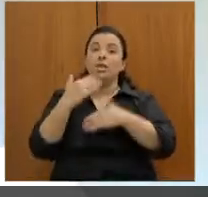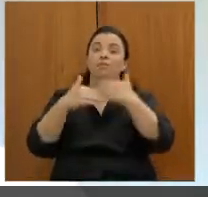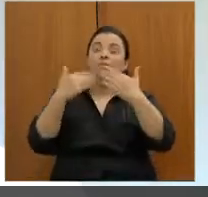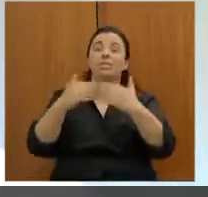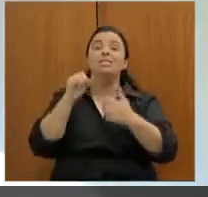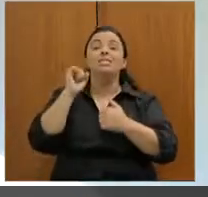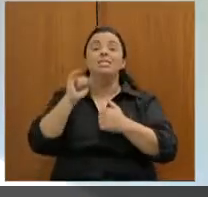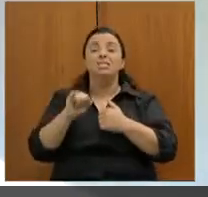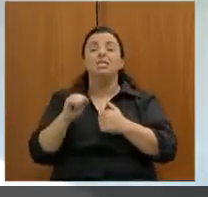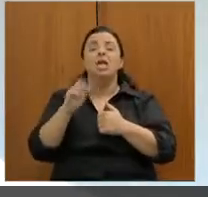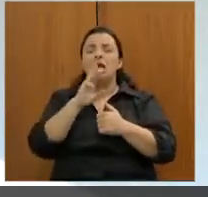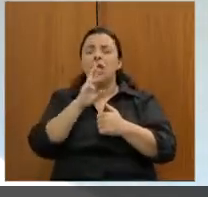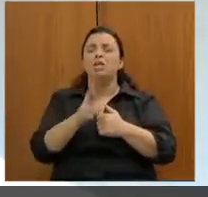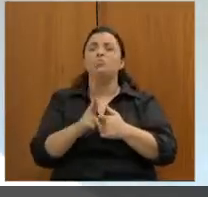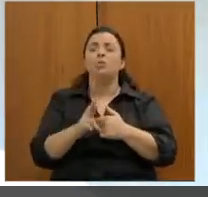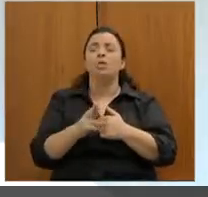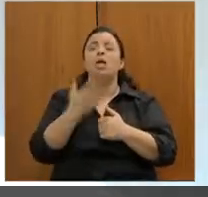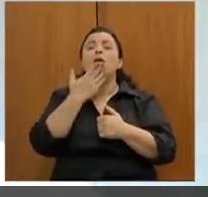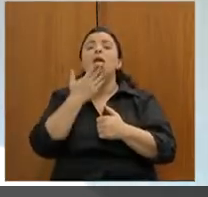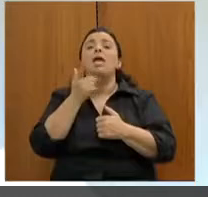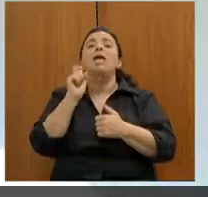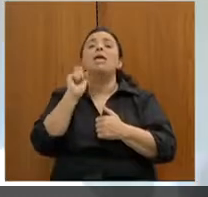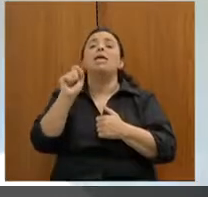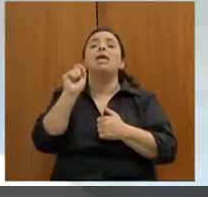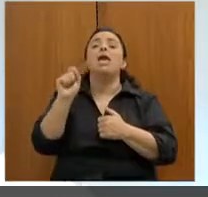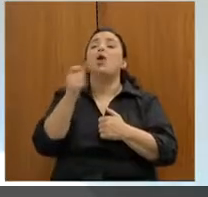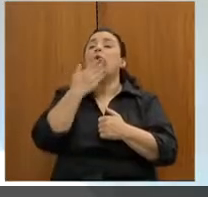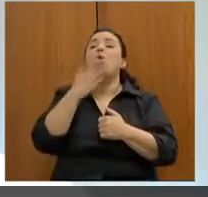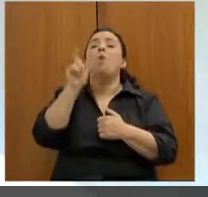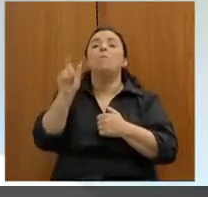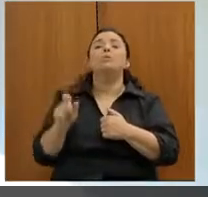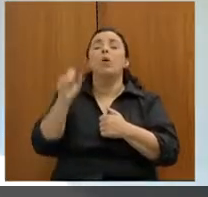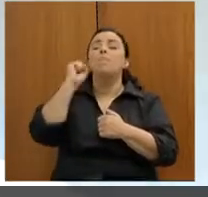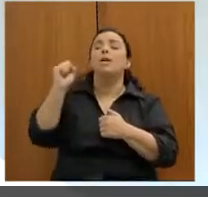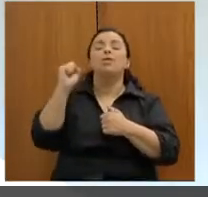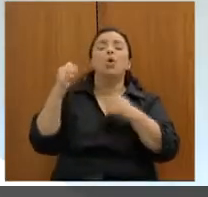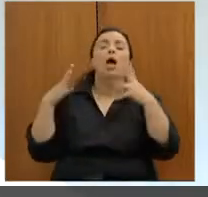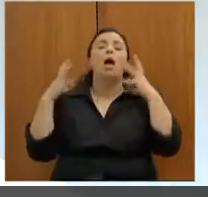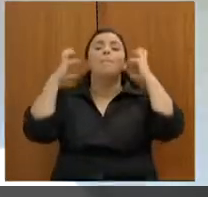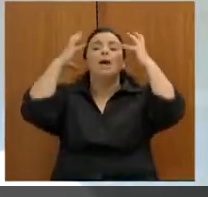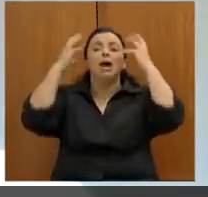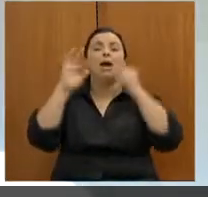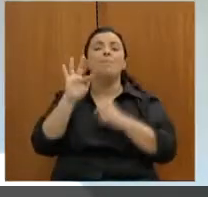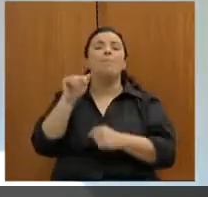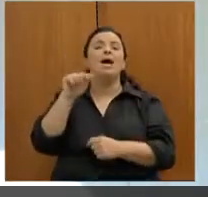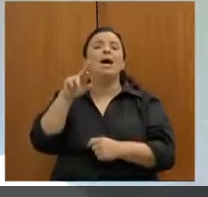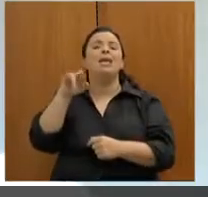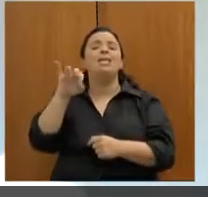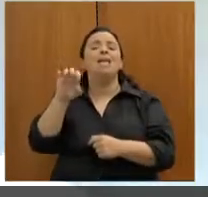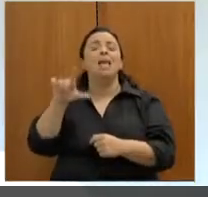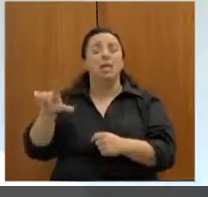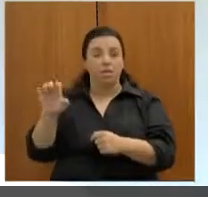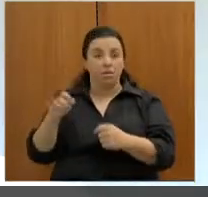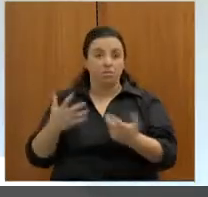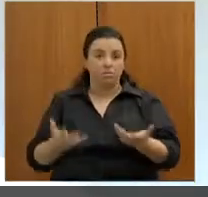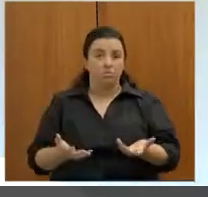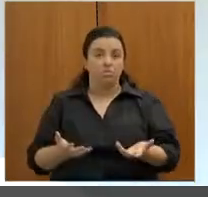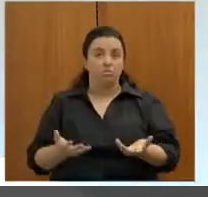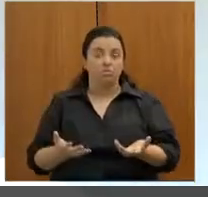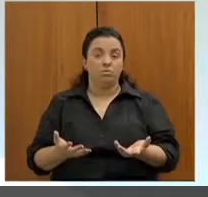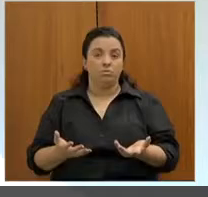Marielle Franco porque é um feminicídio político e isso agora Tem tomado os espaços políticos atacadas mulheres para que elas não